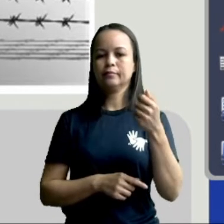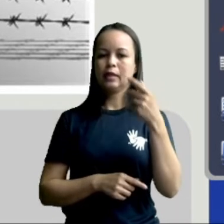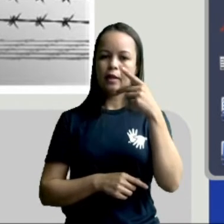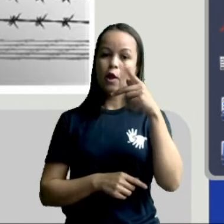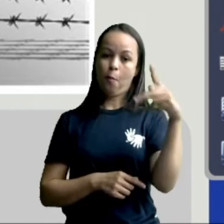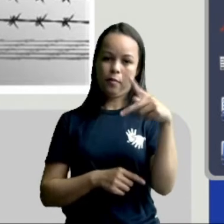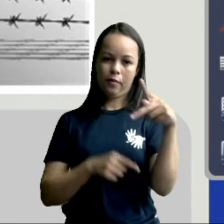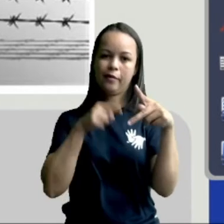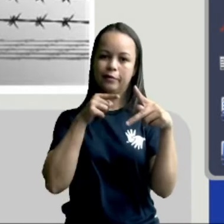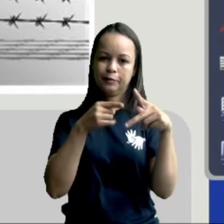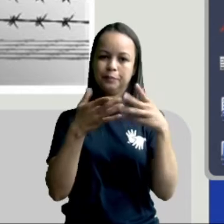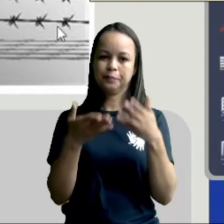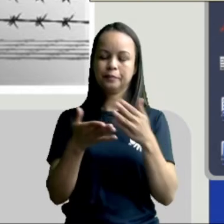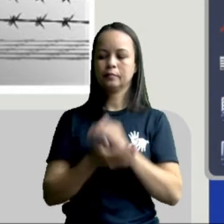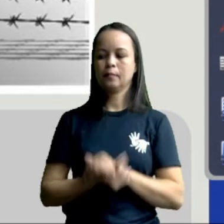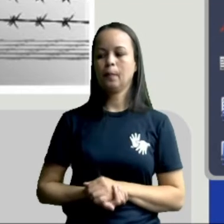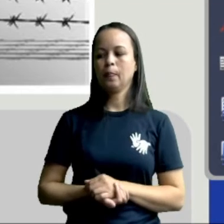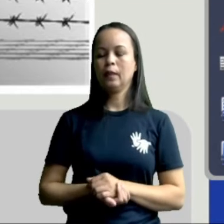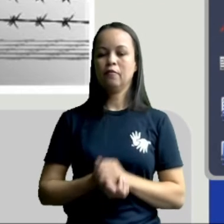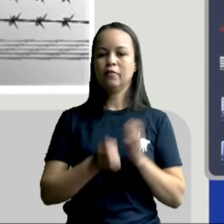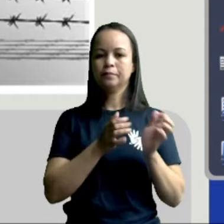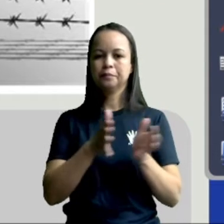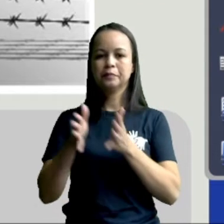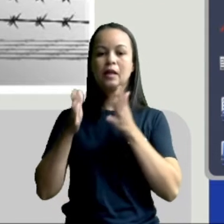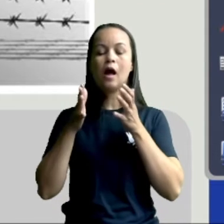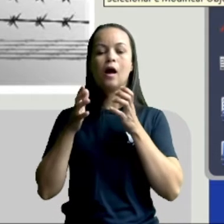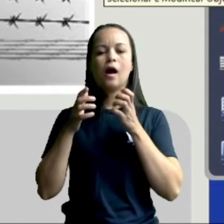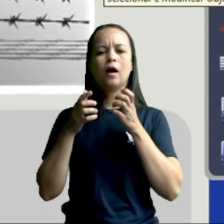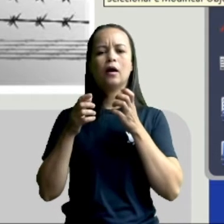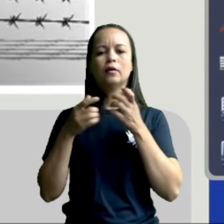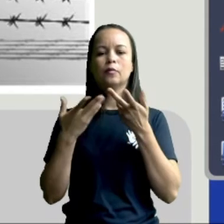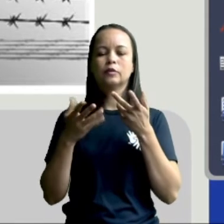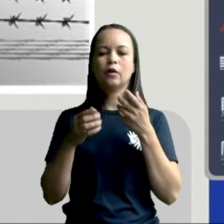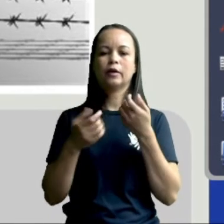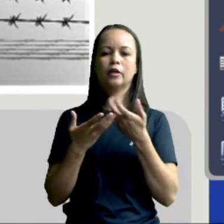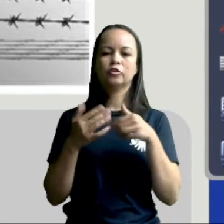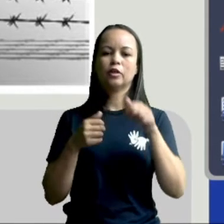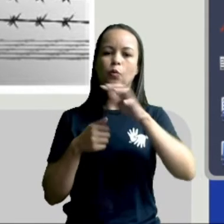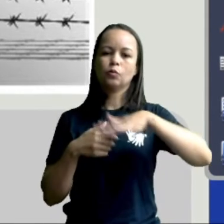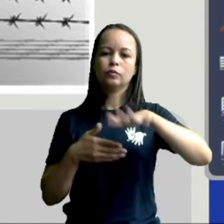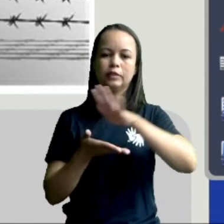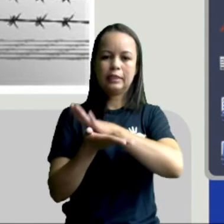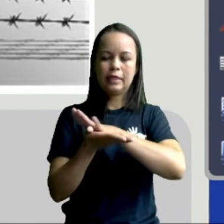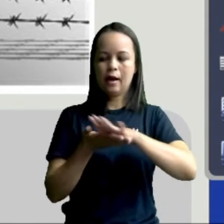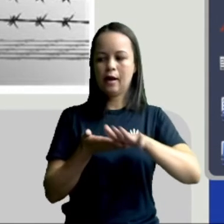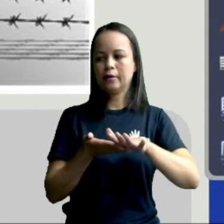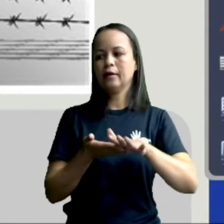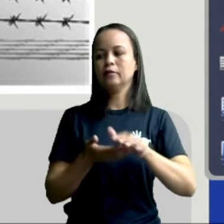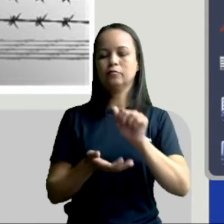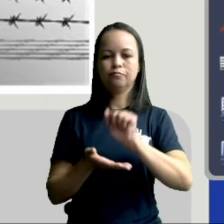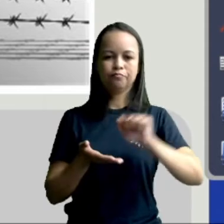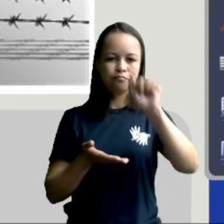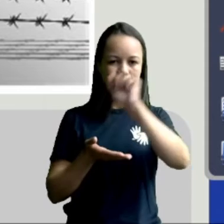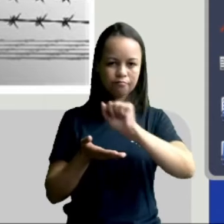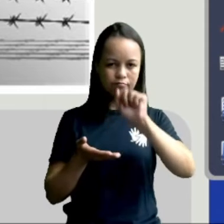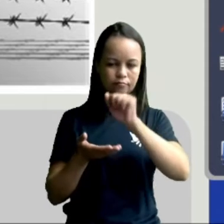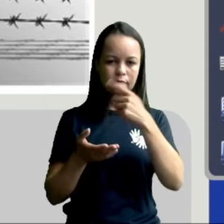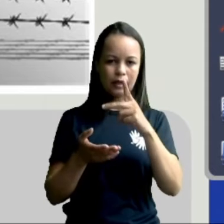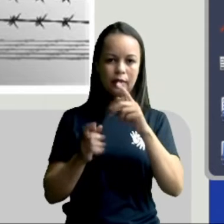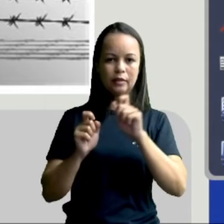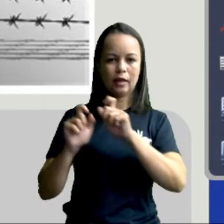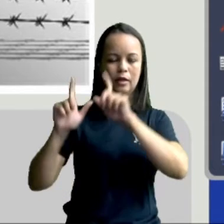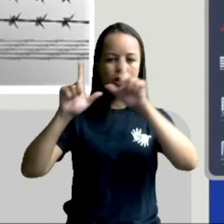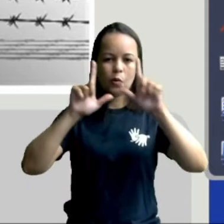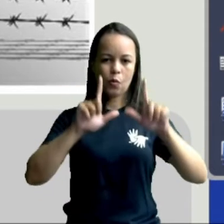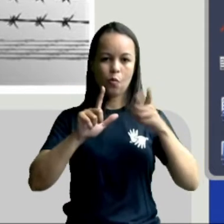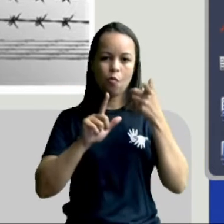perímetro, tá? Vamos avançar, buscar uma questão aqui de área. Então, apagar a solução dessa e